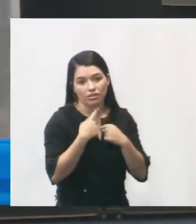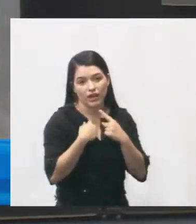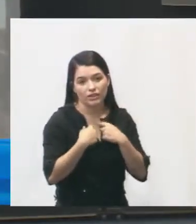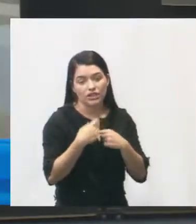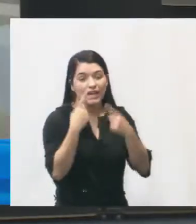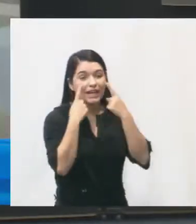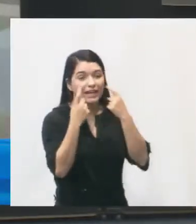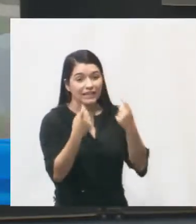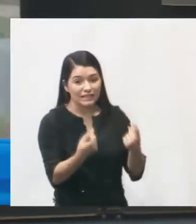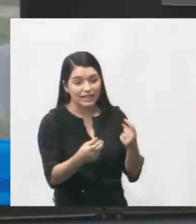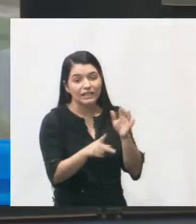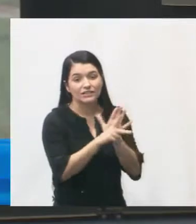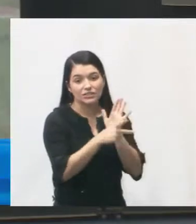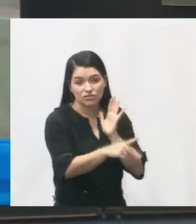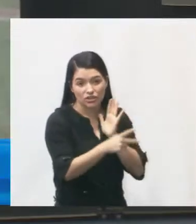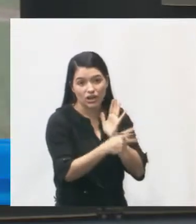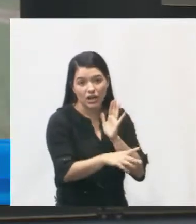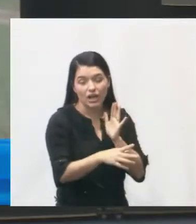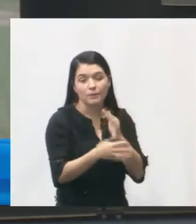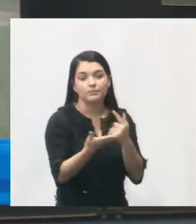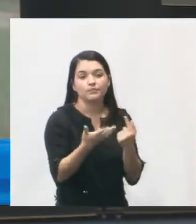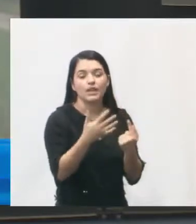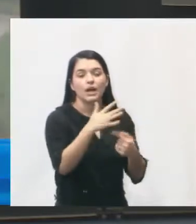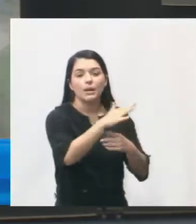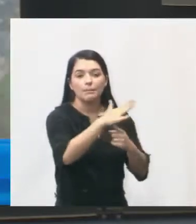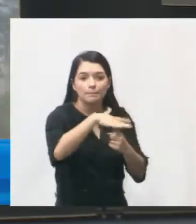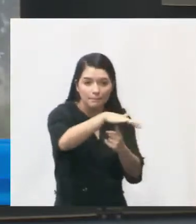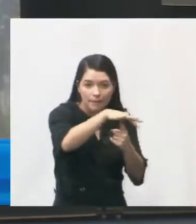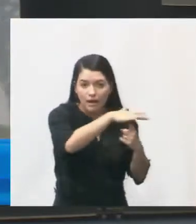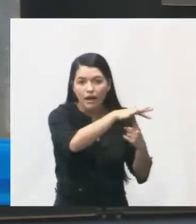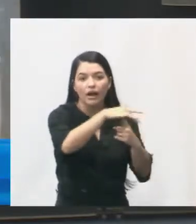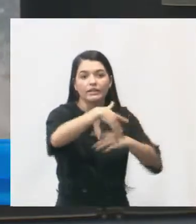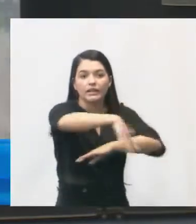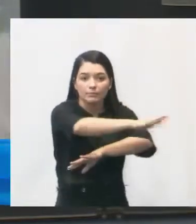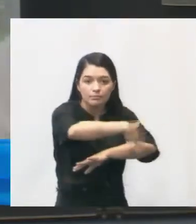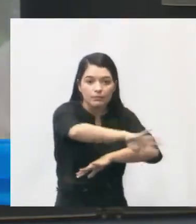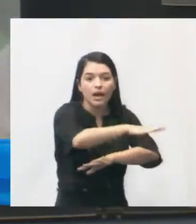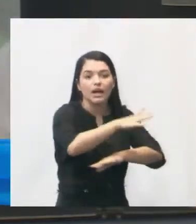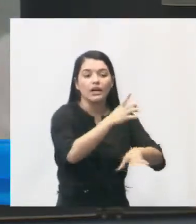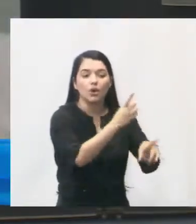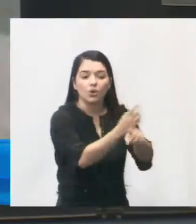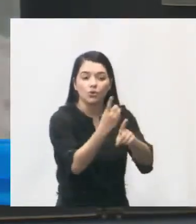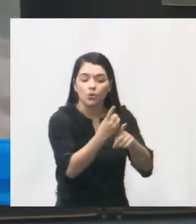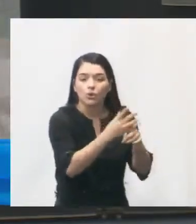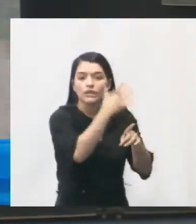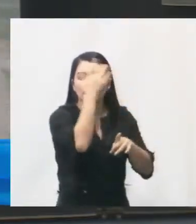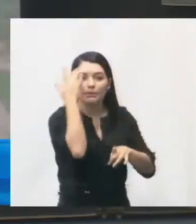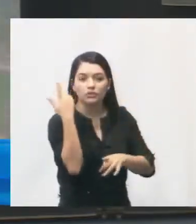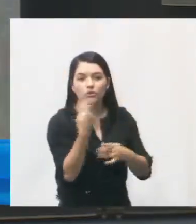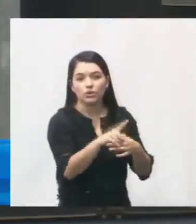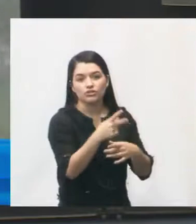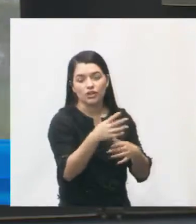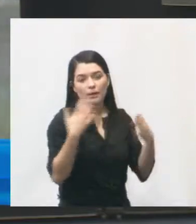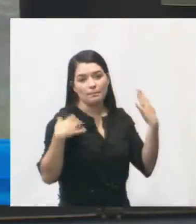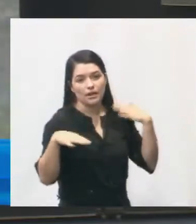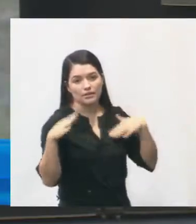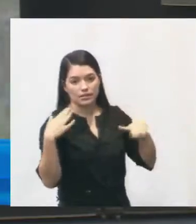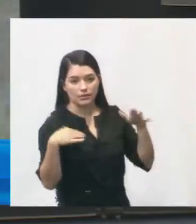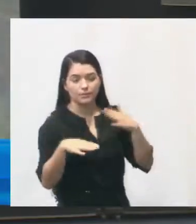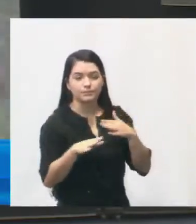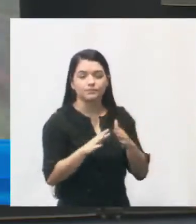da comunidade, parque, área de contemplação, área de encontro dos moradores. Vereador Sampaio. Essa parte